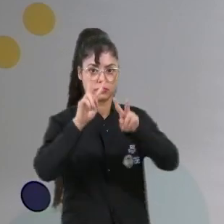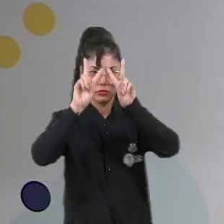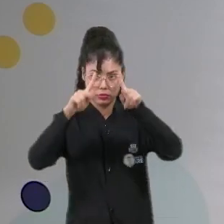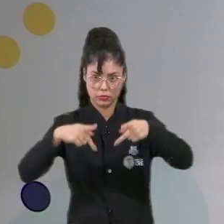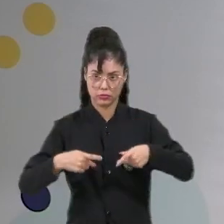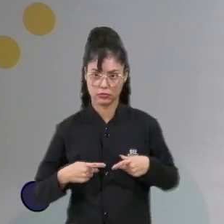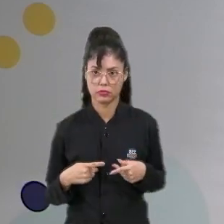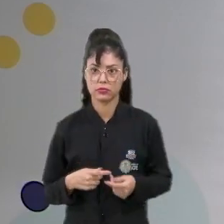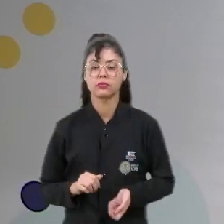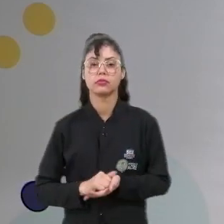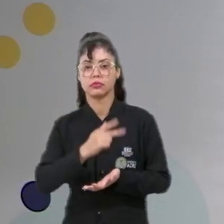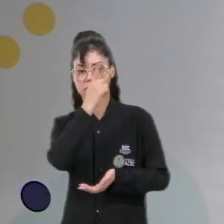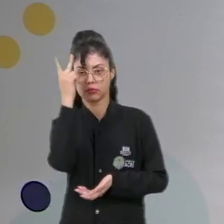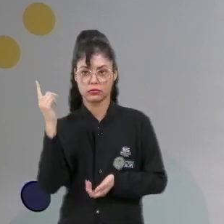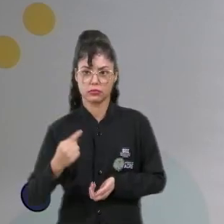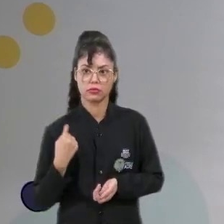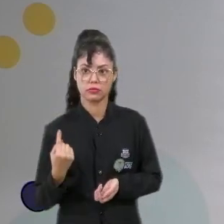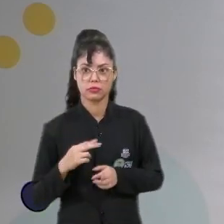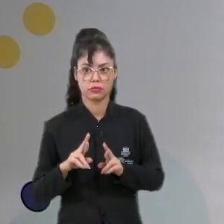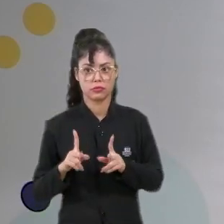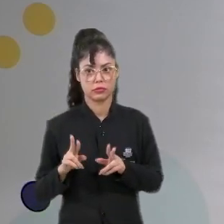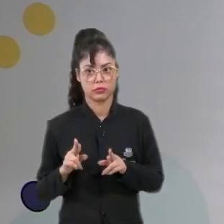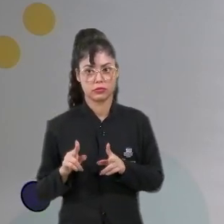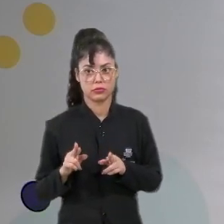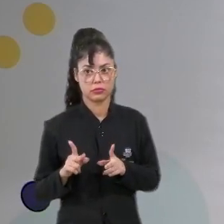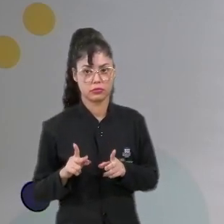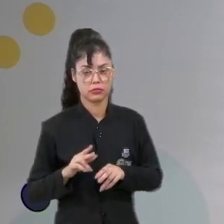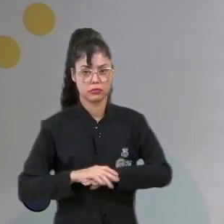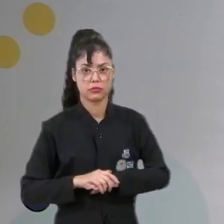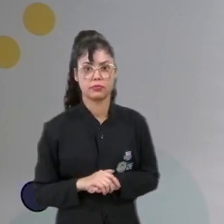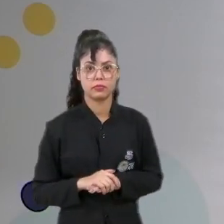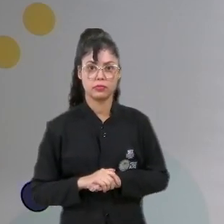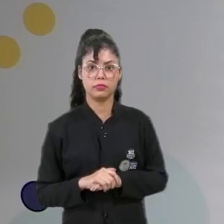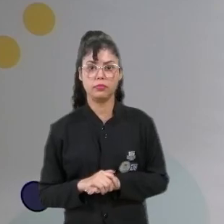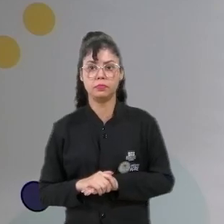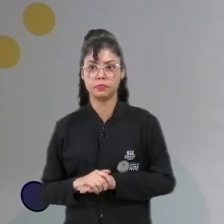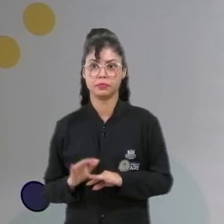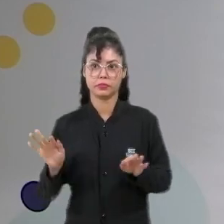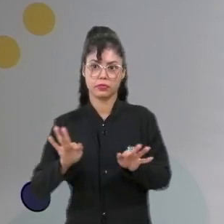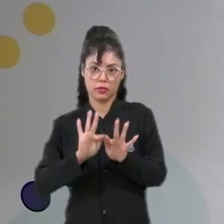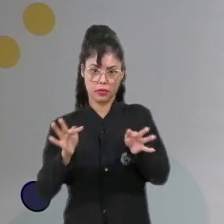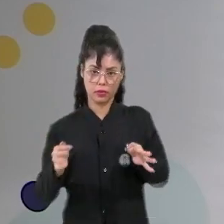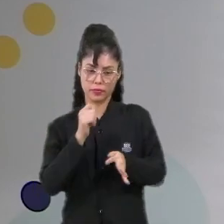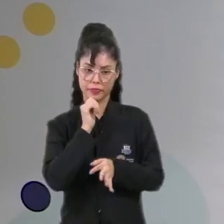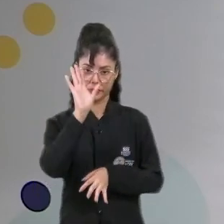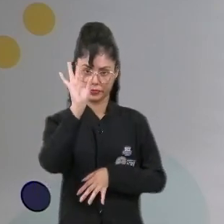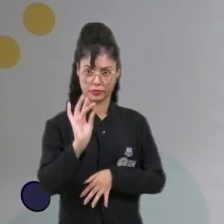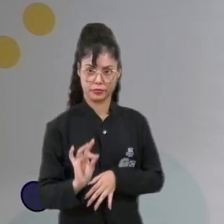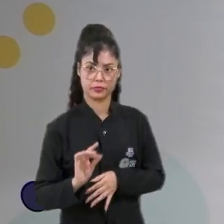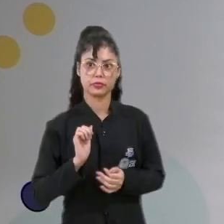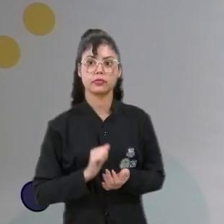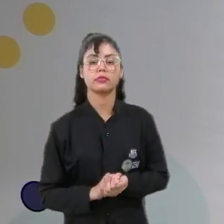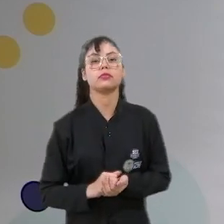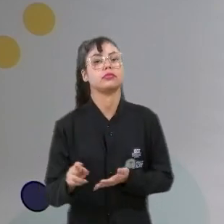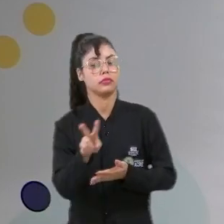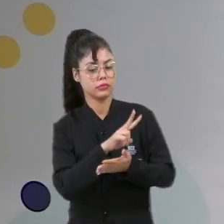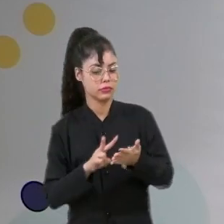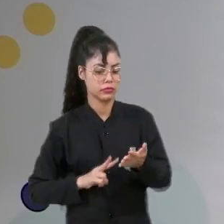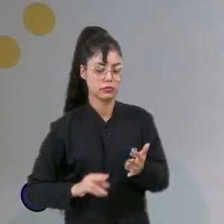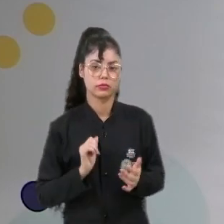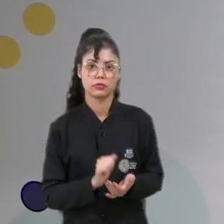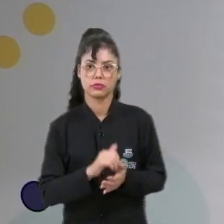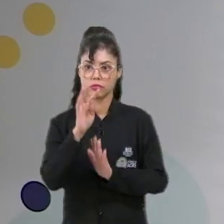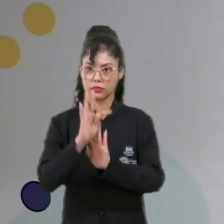somos indivíduos com suas especificidades, com suas singularidades, cada um lê